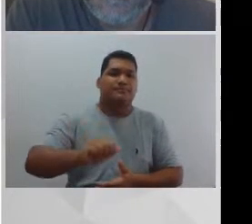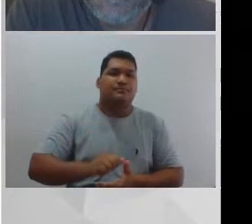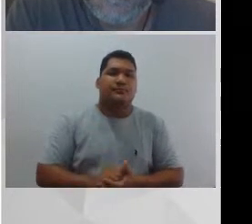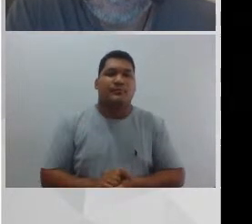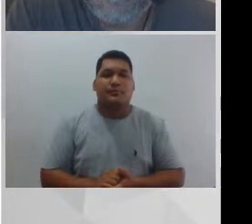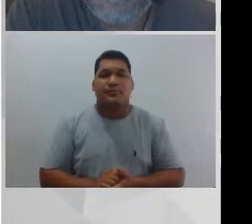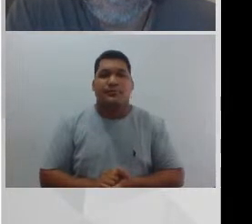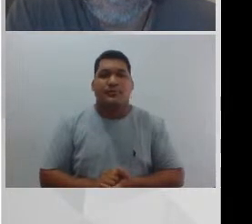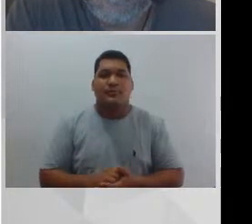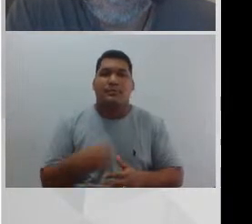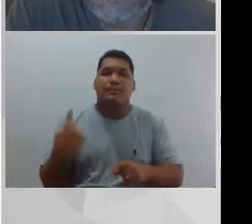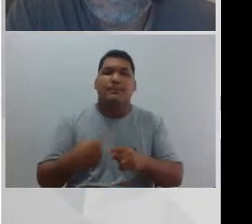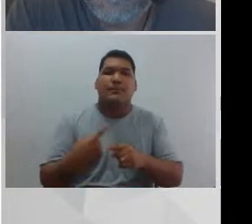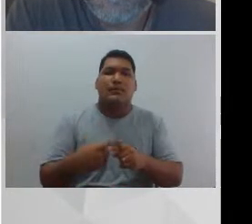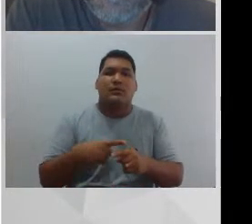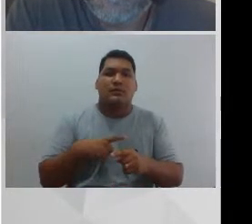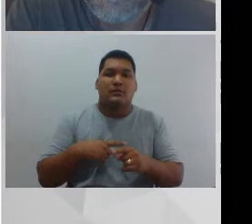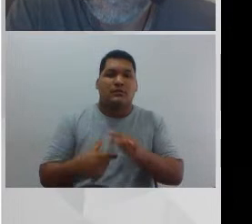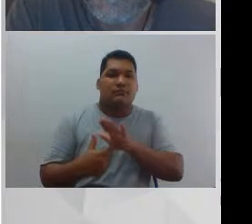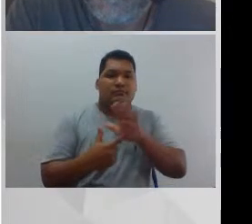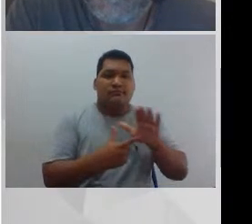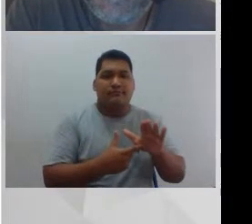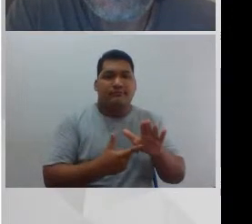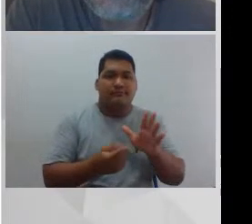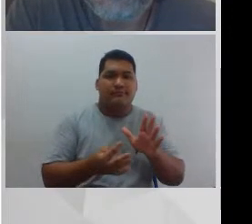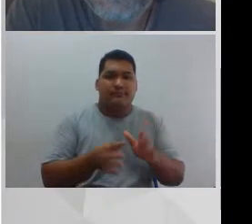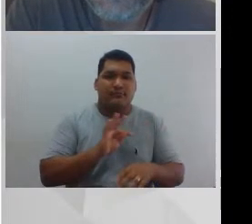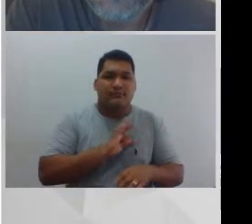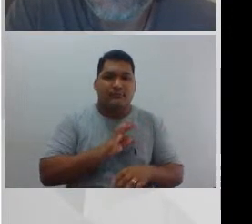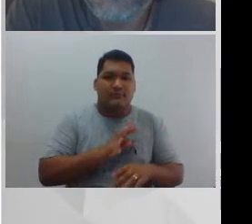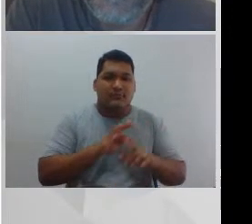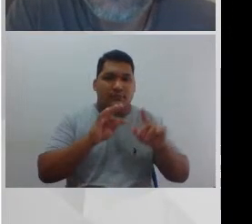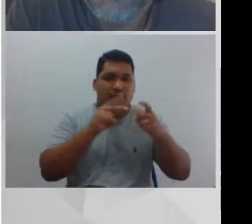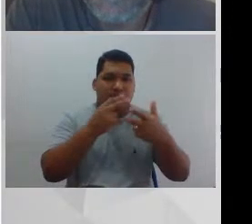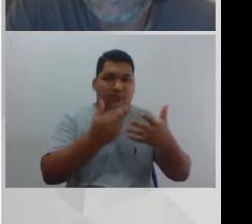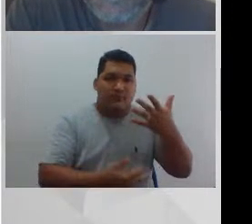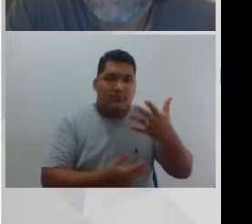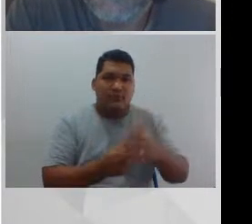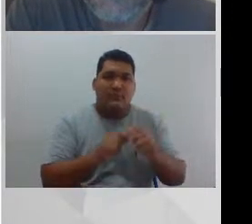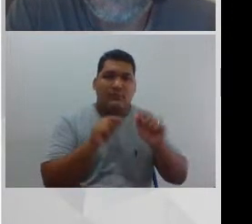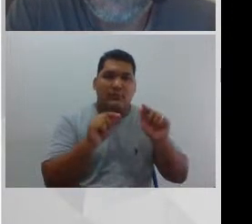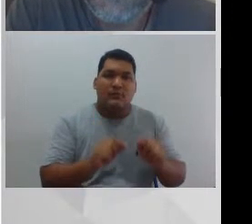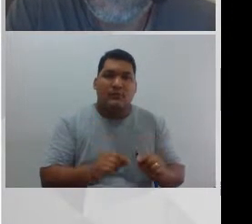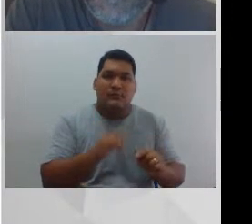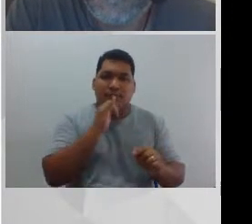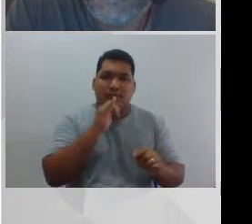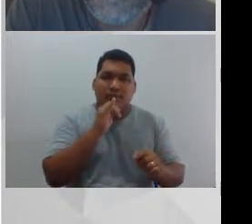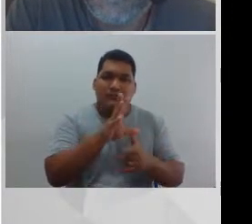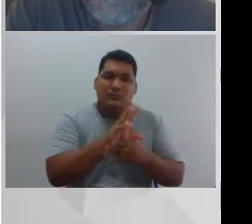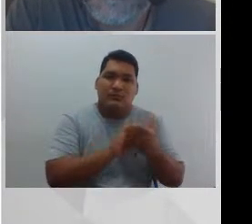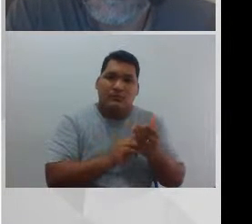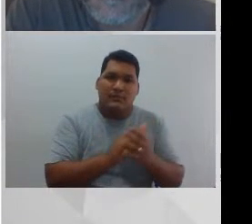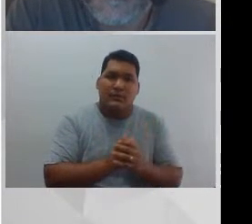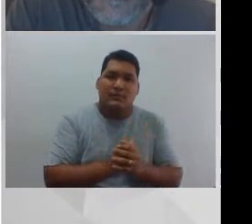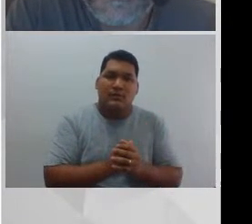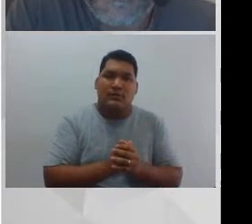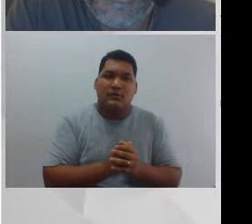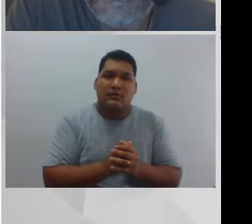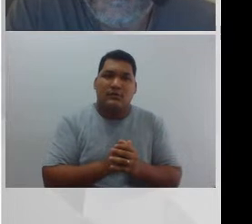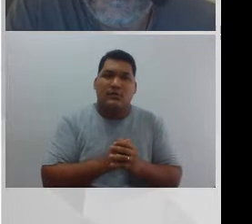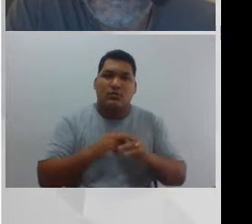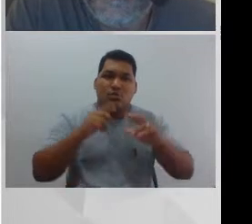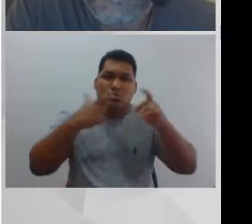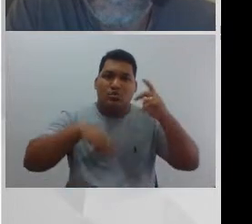existem técnicas de inteligência artificial que simulam algo parecido com comportamento inteligente